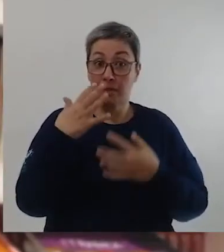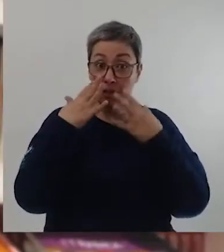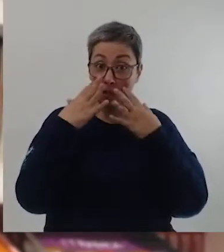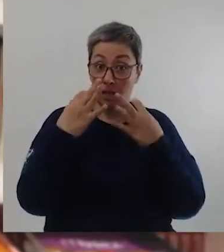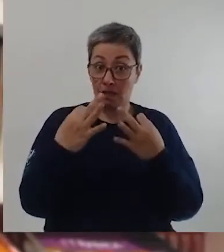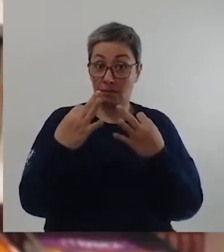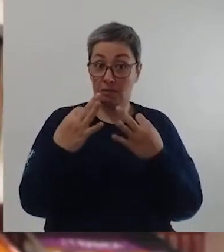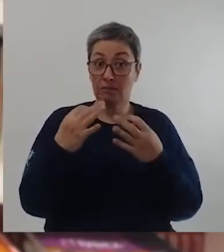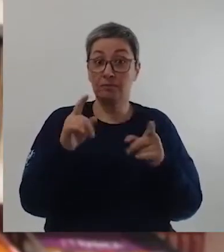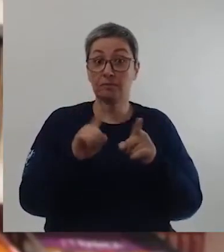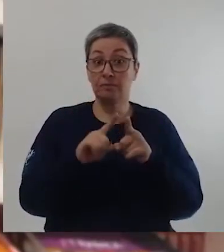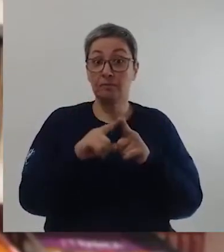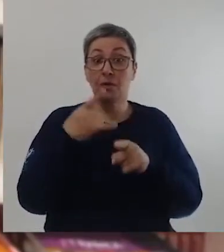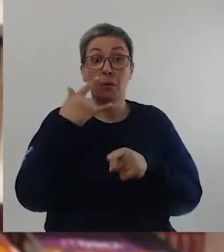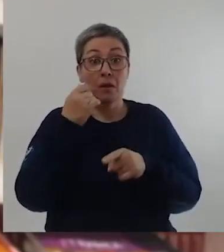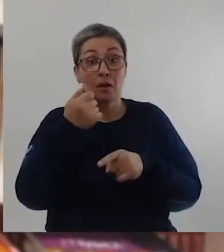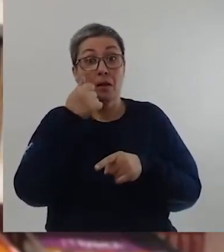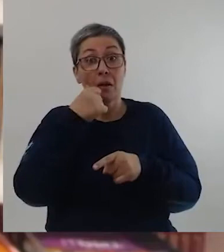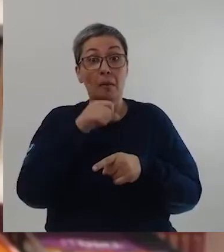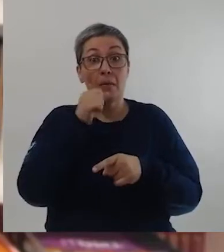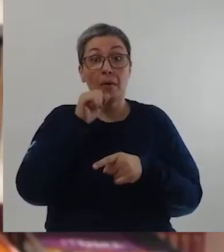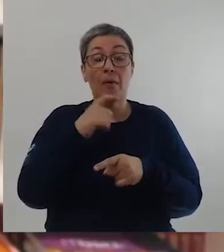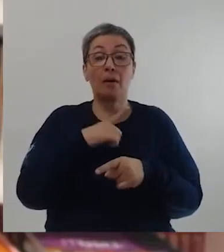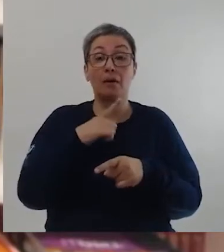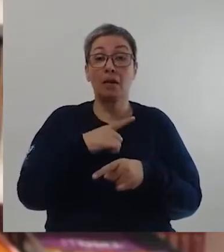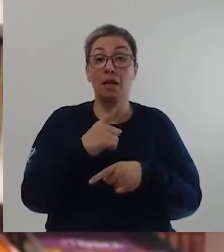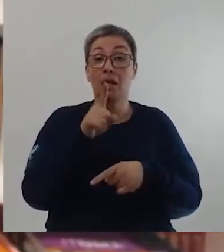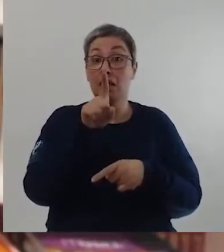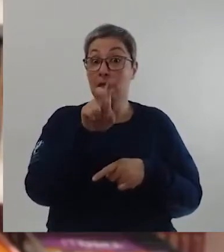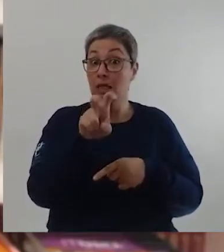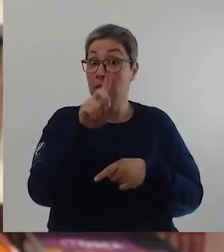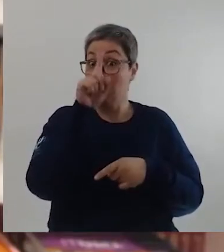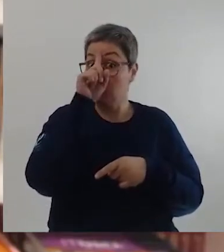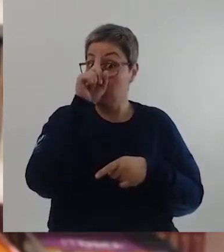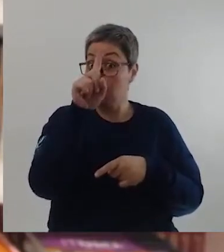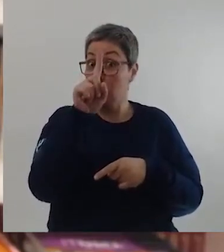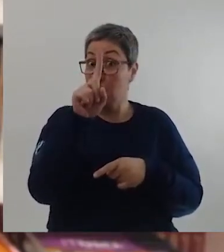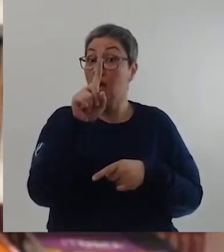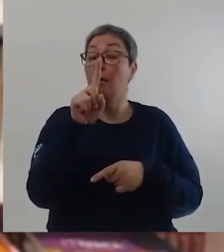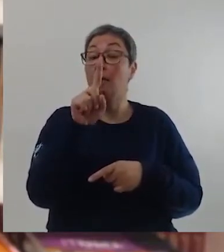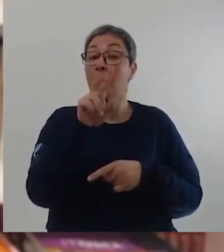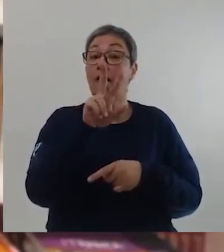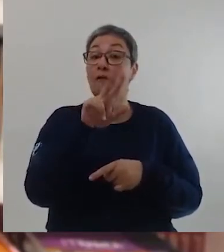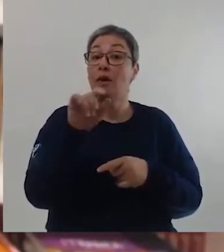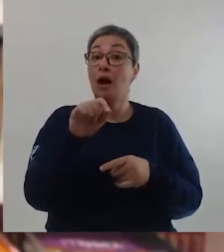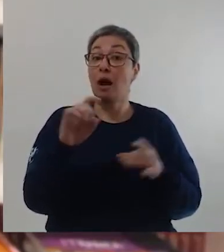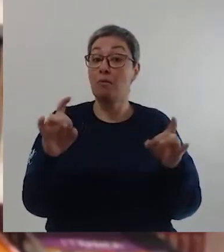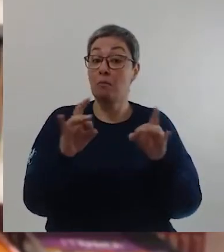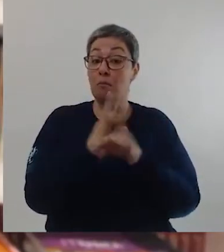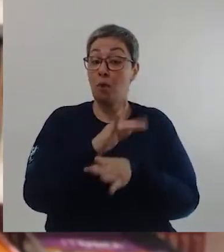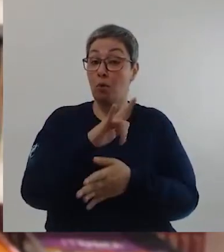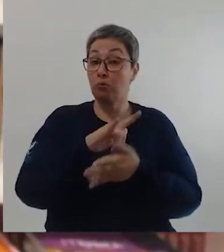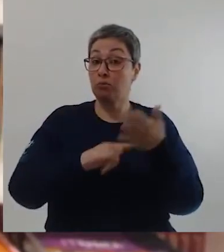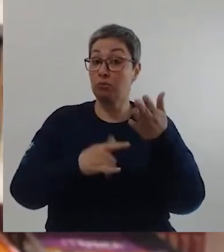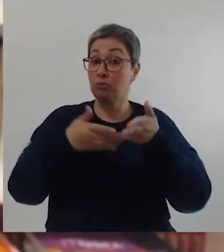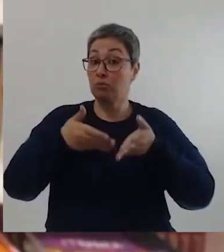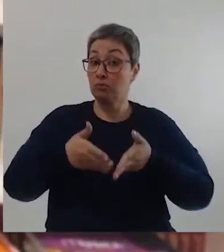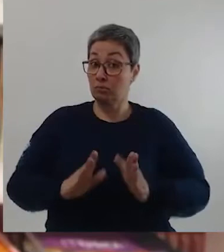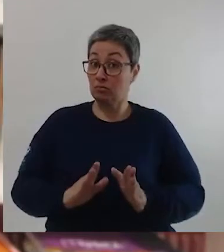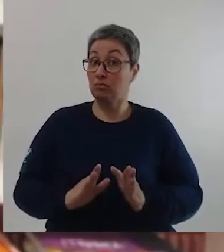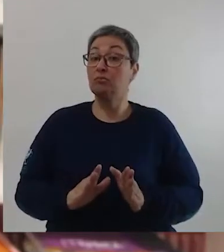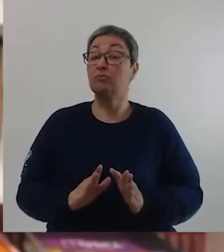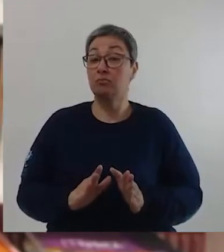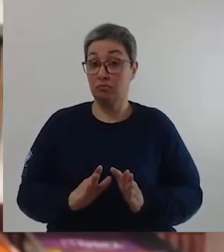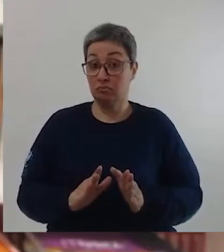já tempo em paz tem apenas 15 dias para registrará em seu